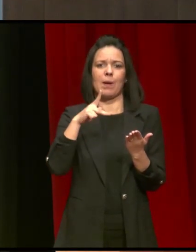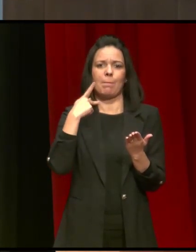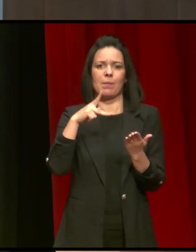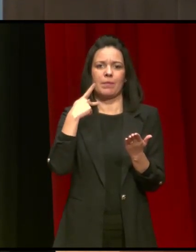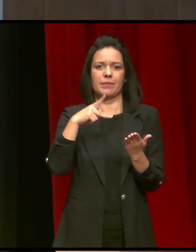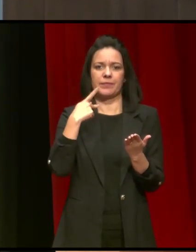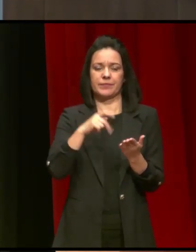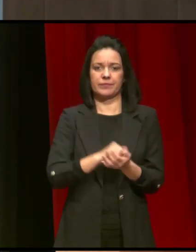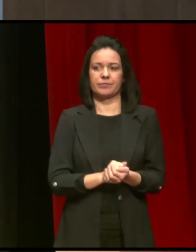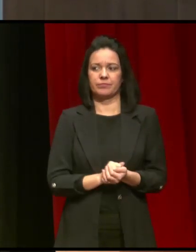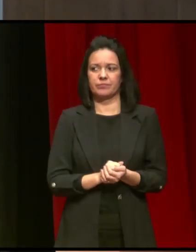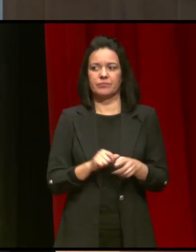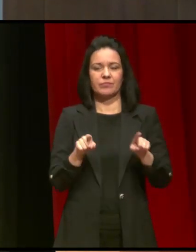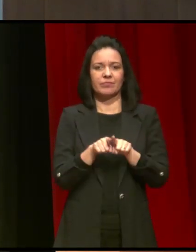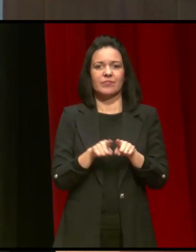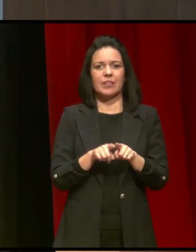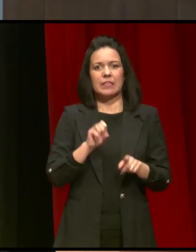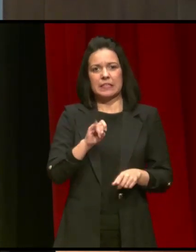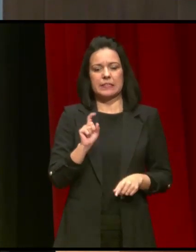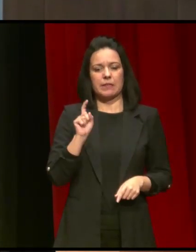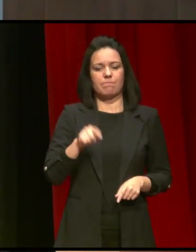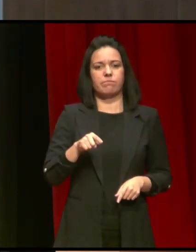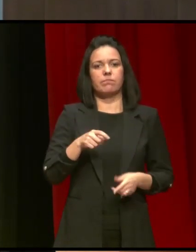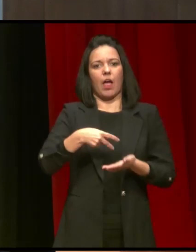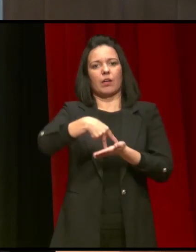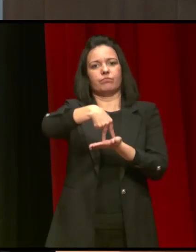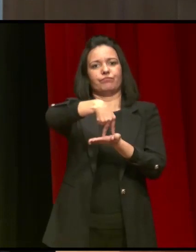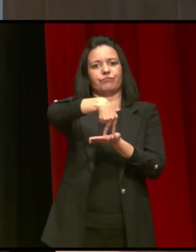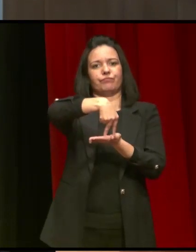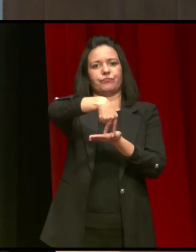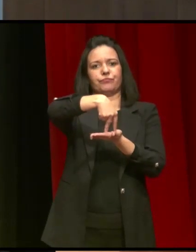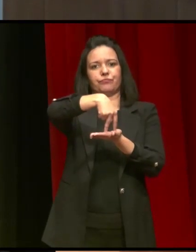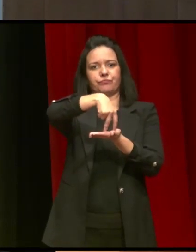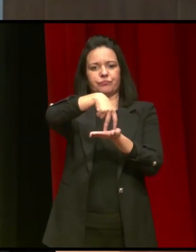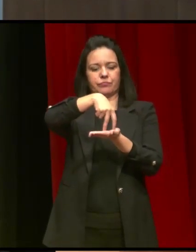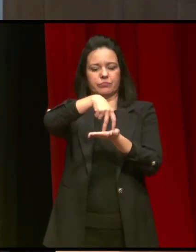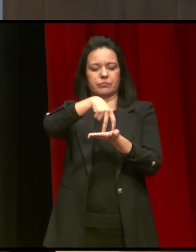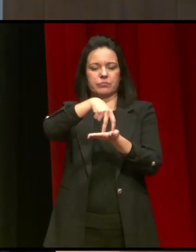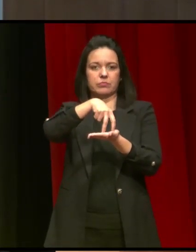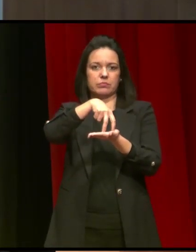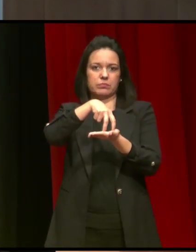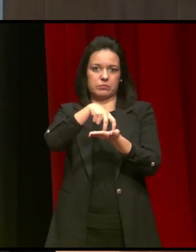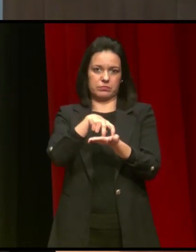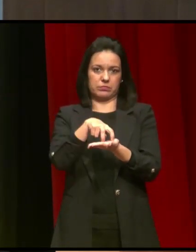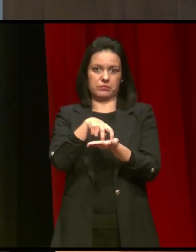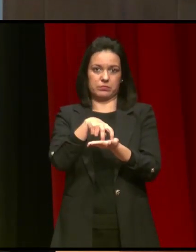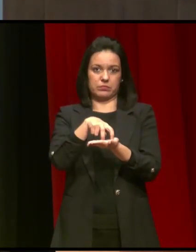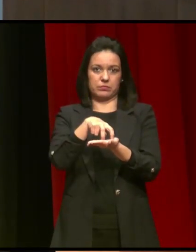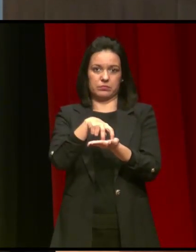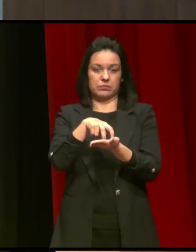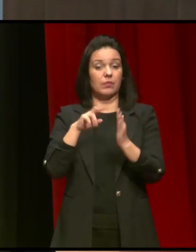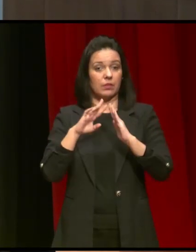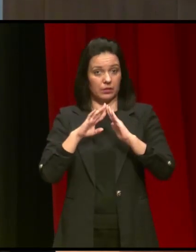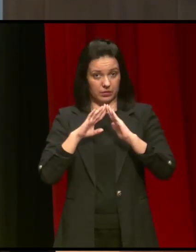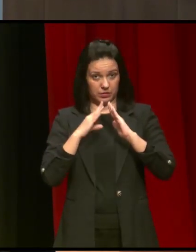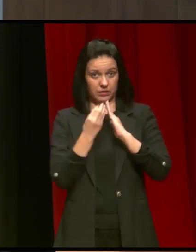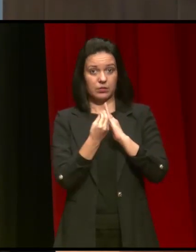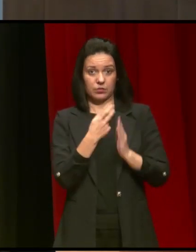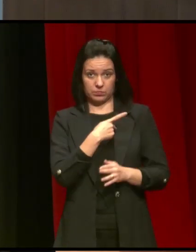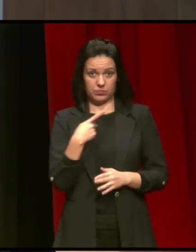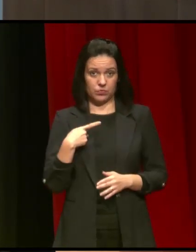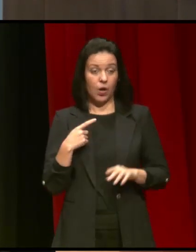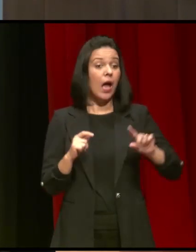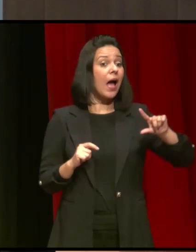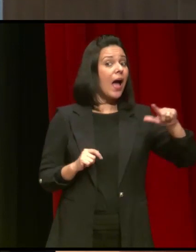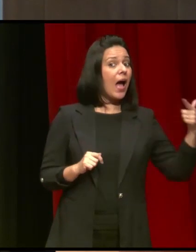Aí ele aperta um botãozinho, a cadeira senta ele de novo. Né? Ele tem uma igreja. Com outro pastor que não tem deficiência,